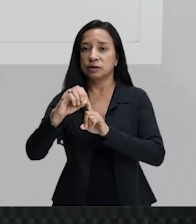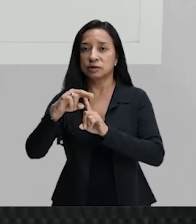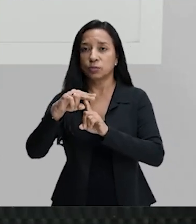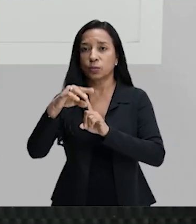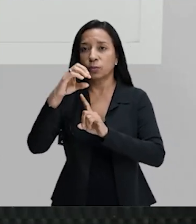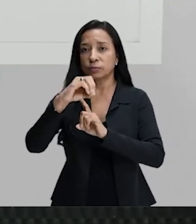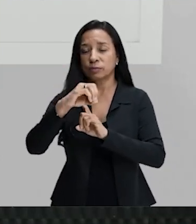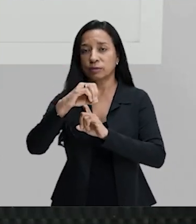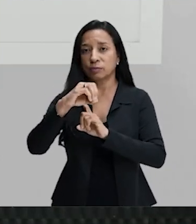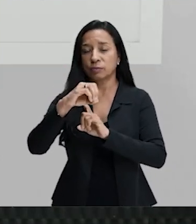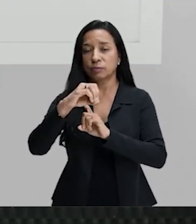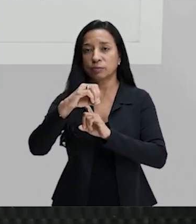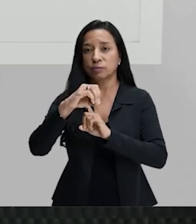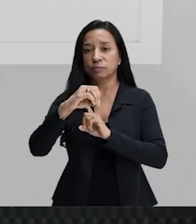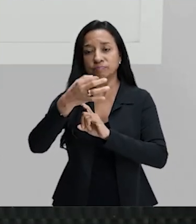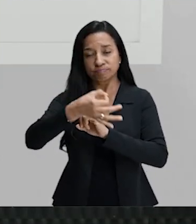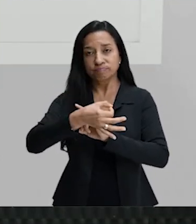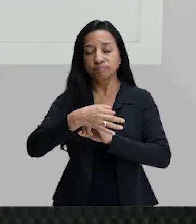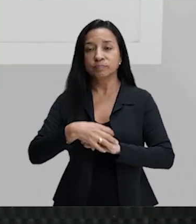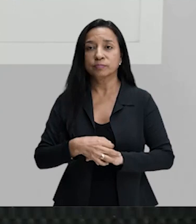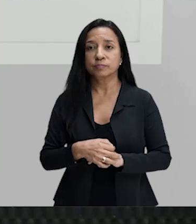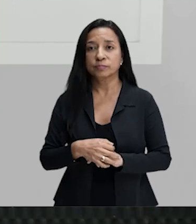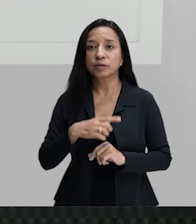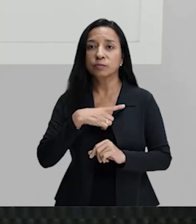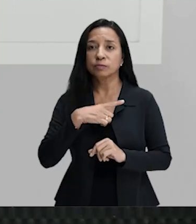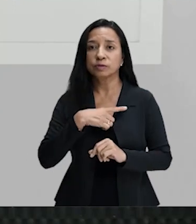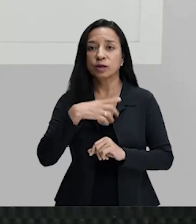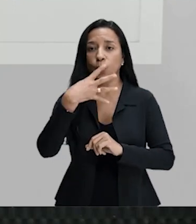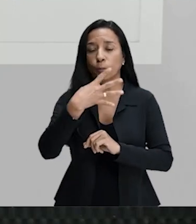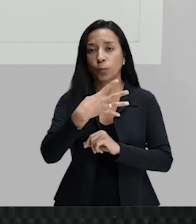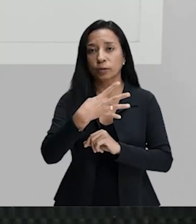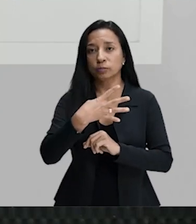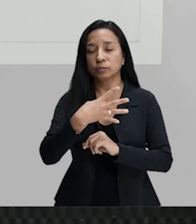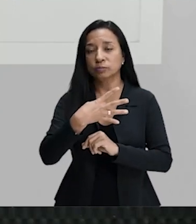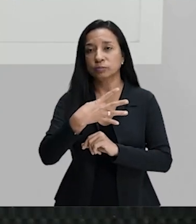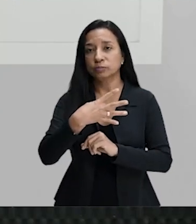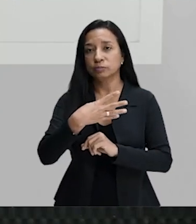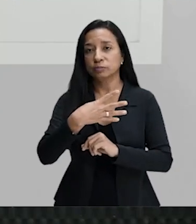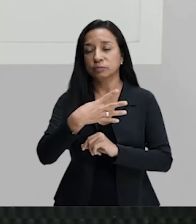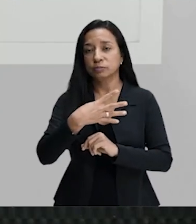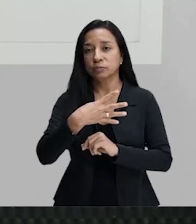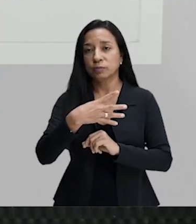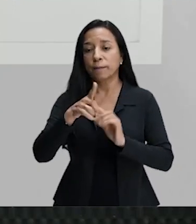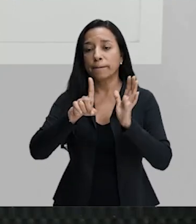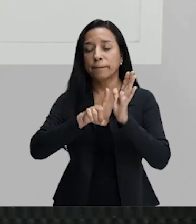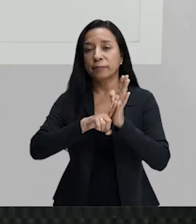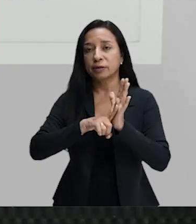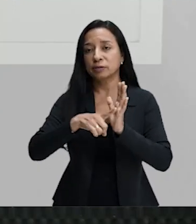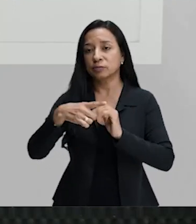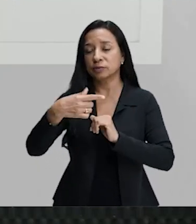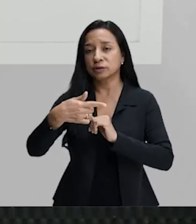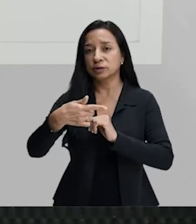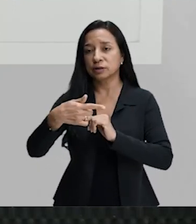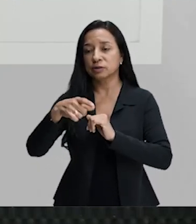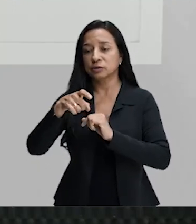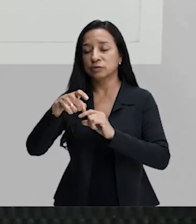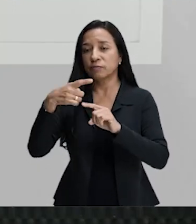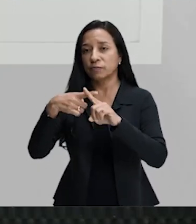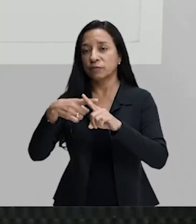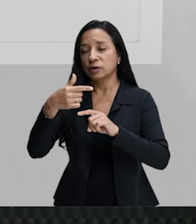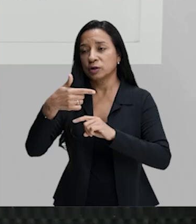zero. Certo? Aí nós vamos ter 4. Menos 7 vezes 2 dá menos